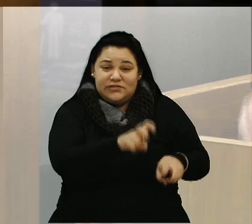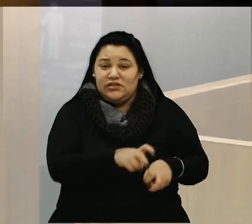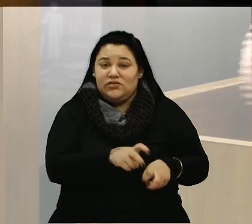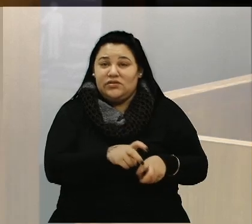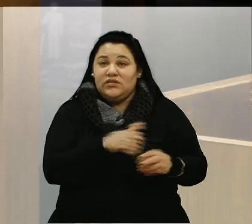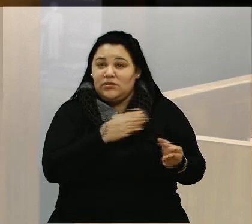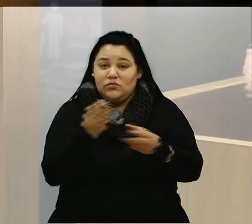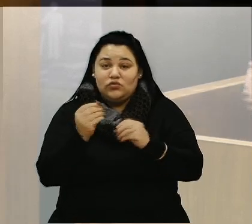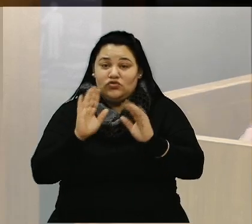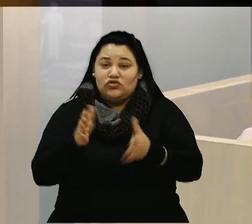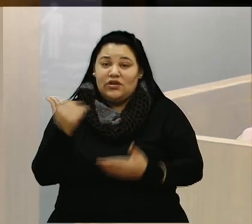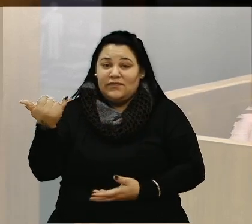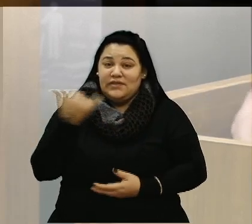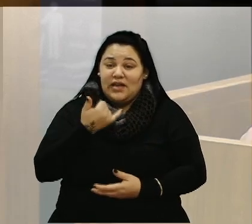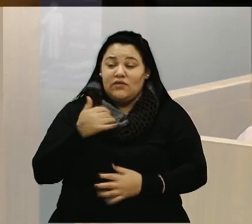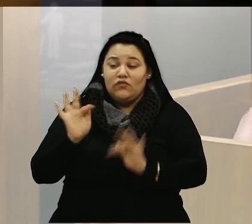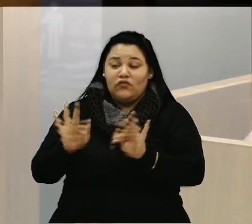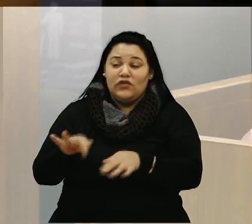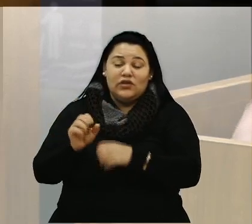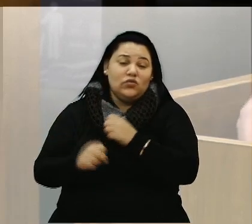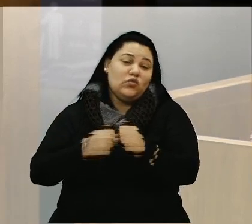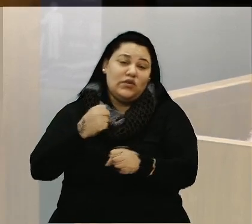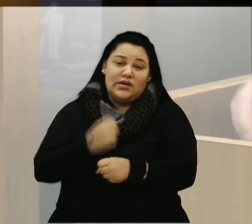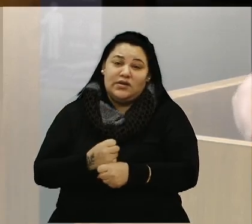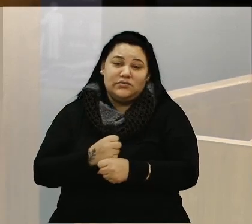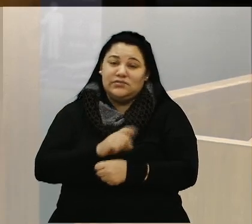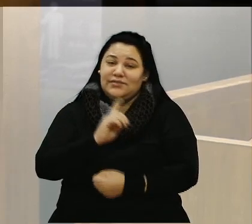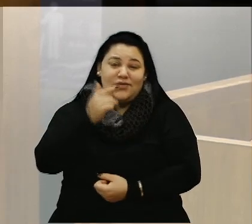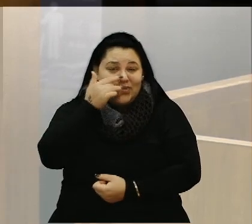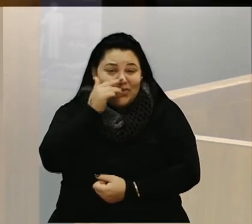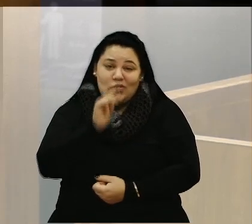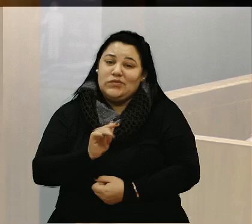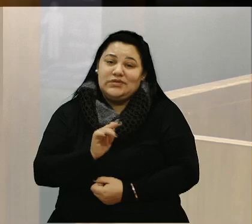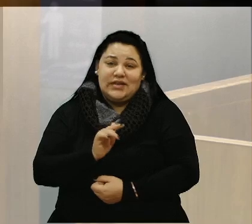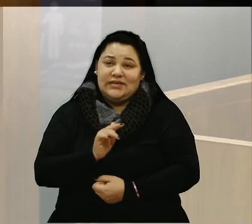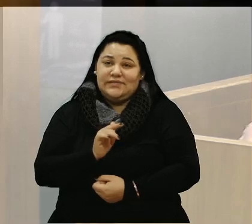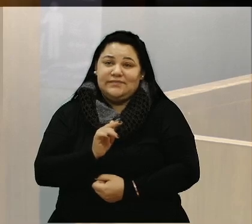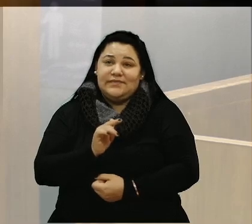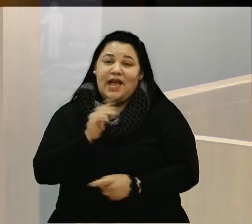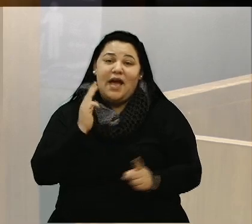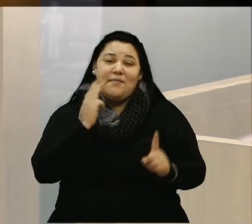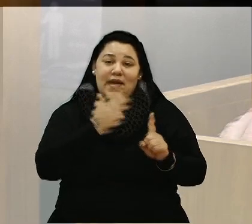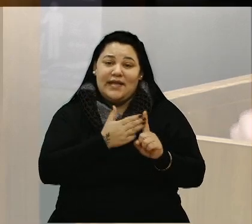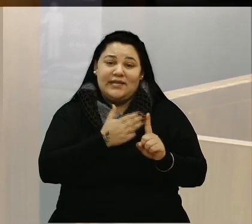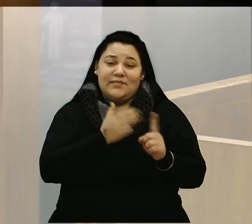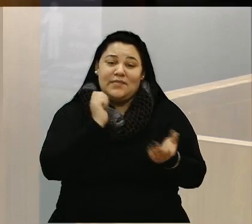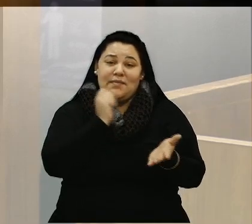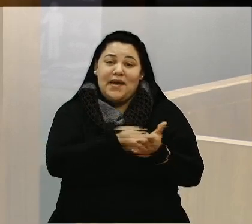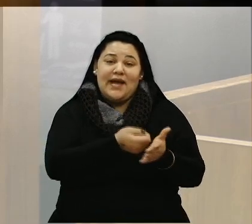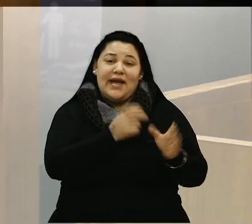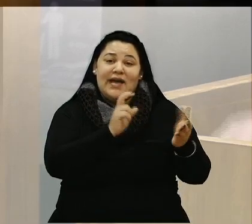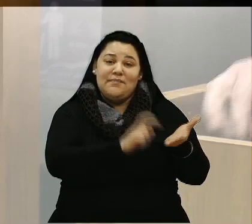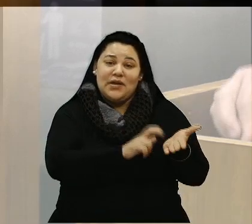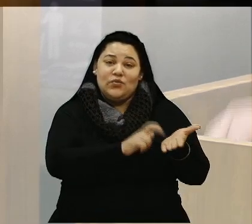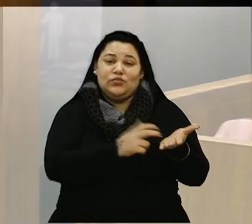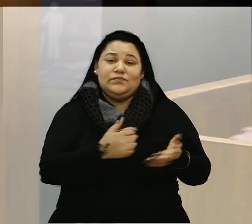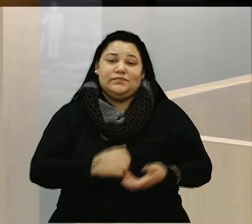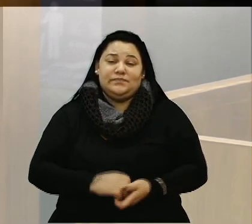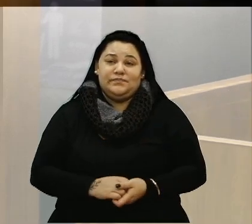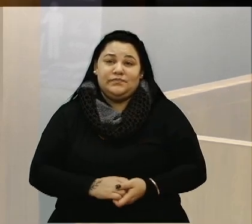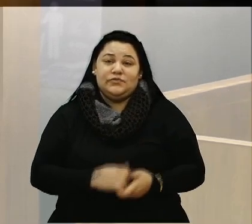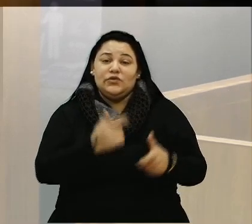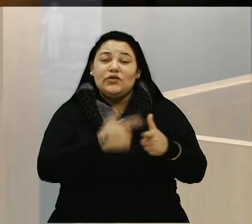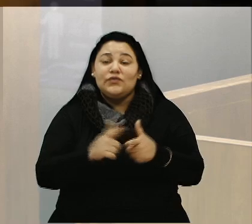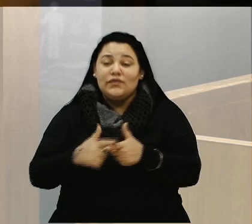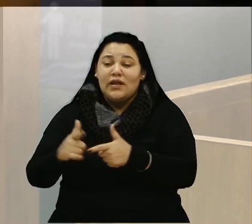já me disseram, no final do ano não vão conseguir cumprir com as dívidas que têm com os bancos, com os financiamentos.